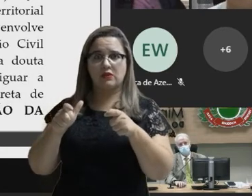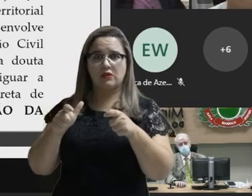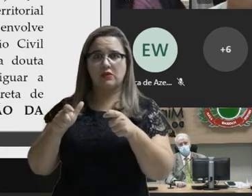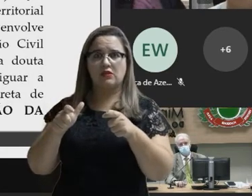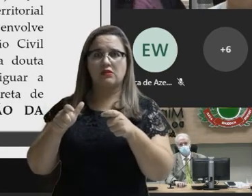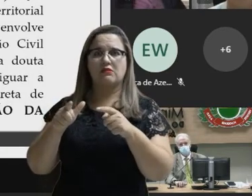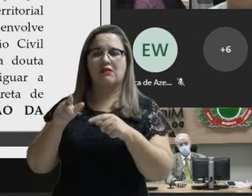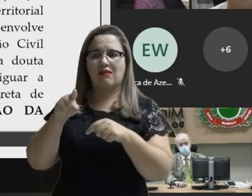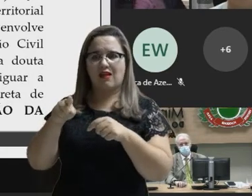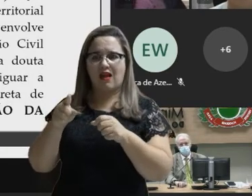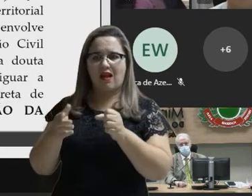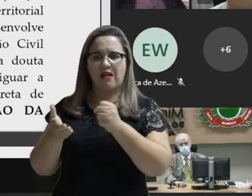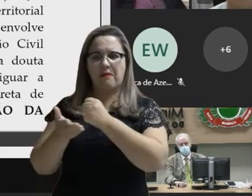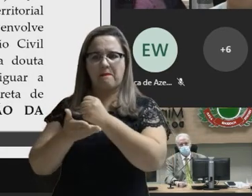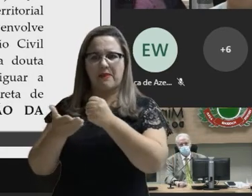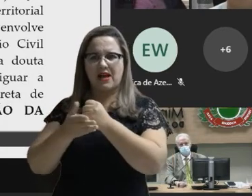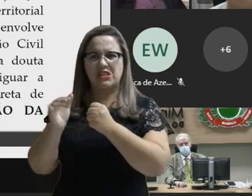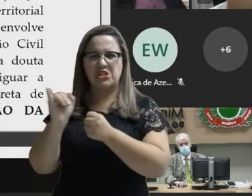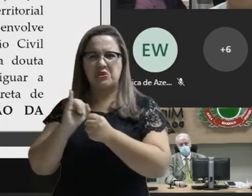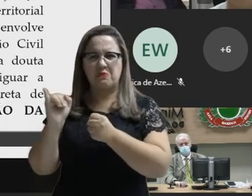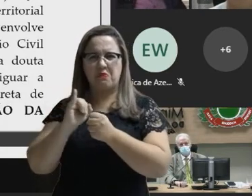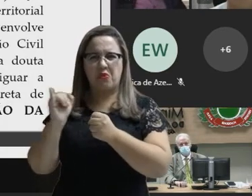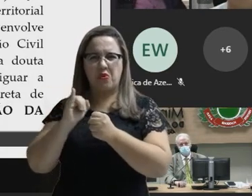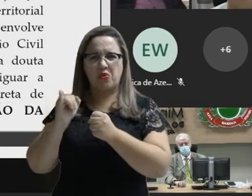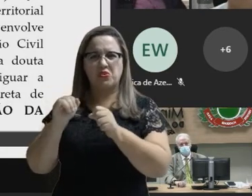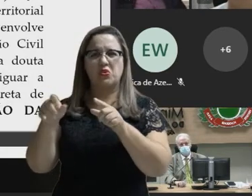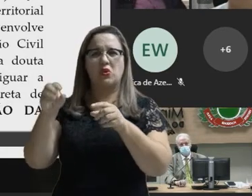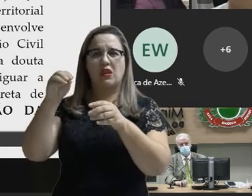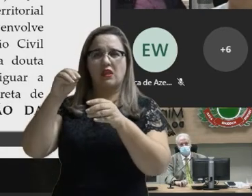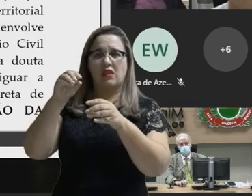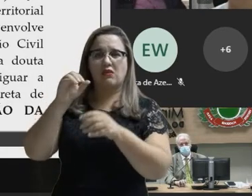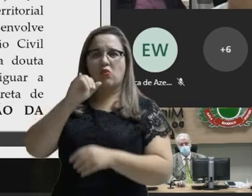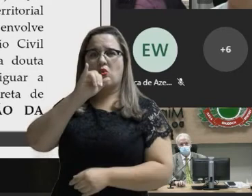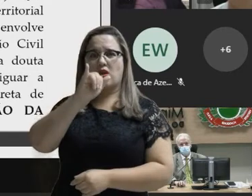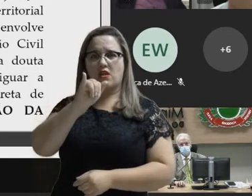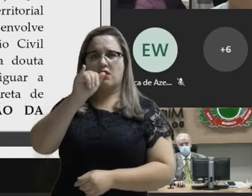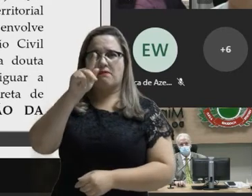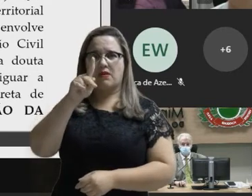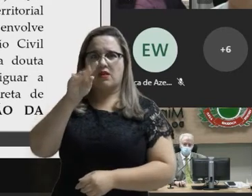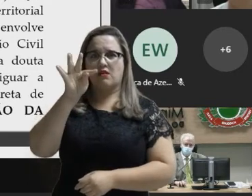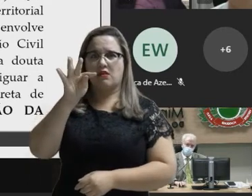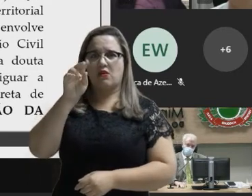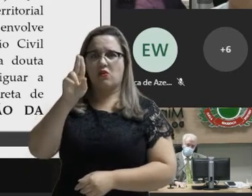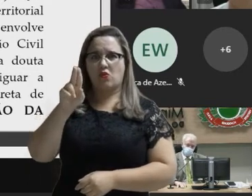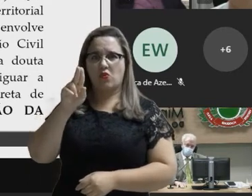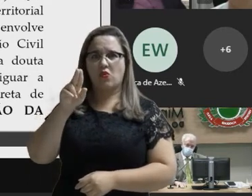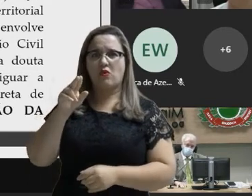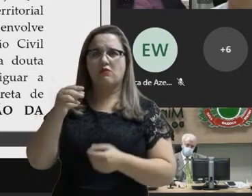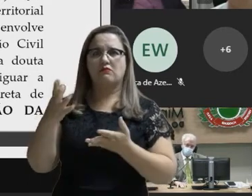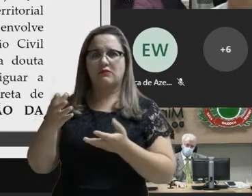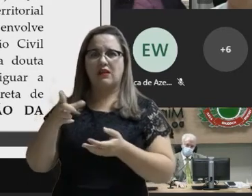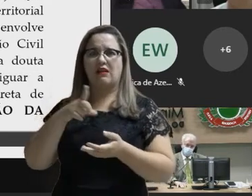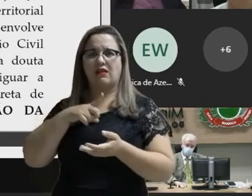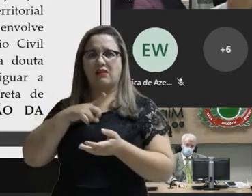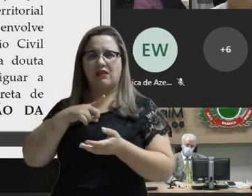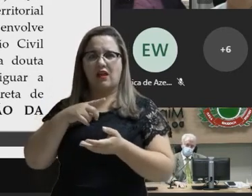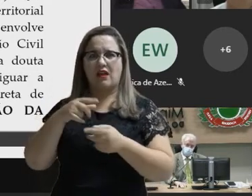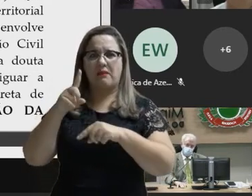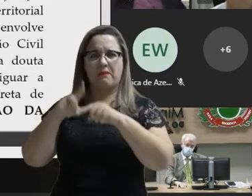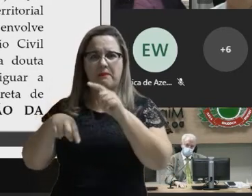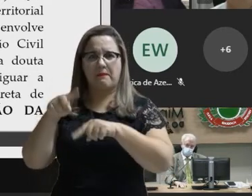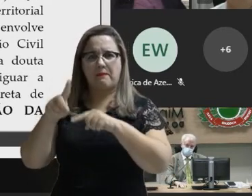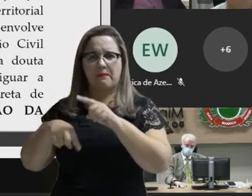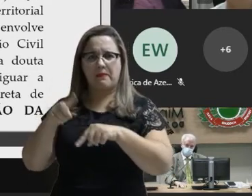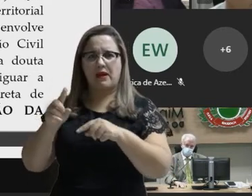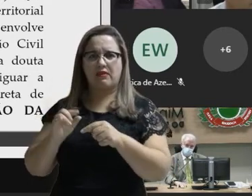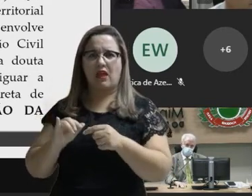cálculo do imposto predial e territorial do IPTU, cujo objeto da demanda envolve matéria tributária, não sendo cabível a ação